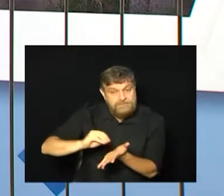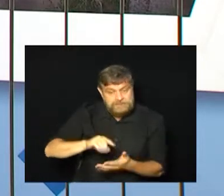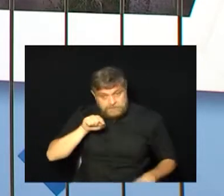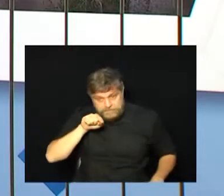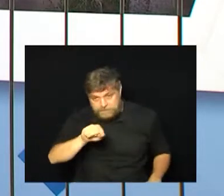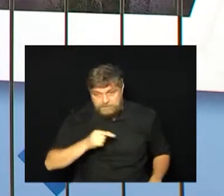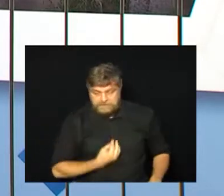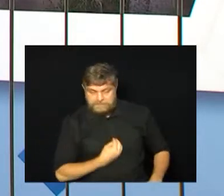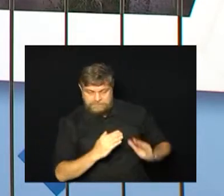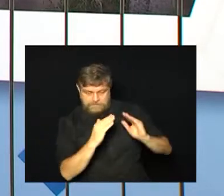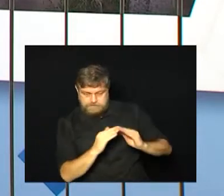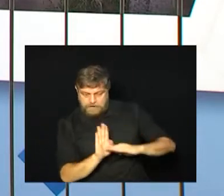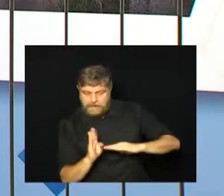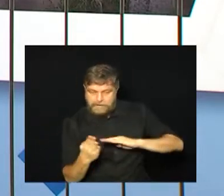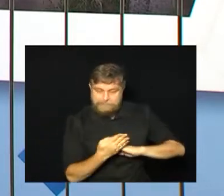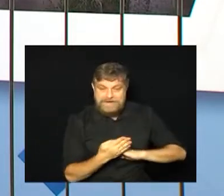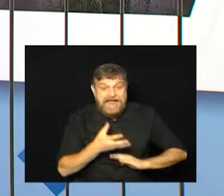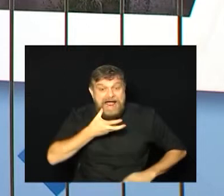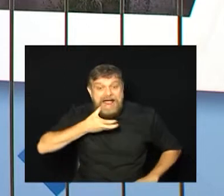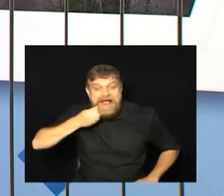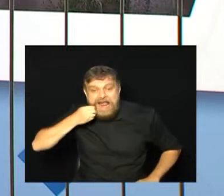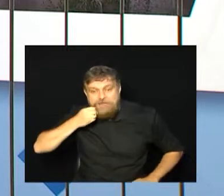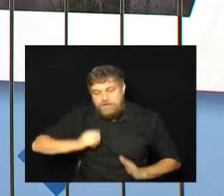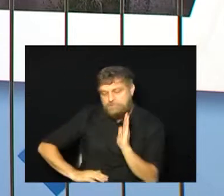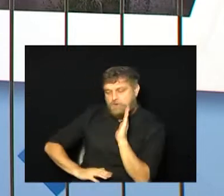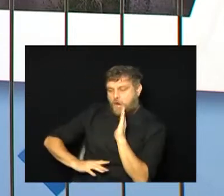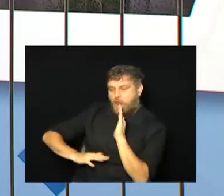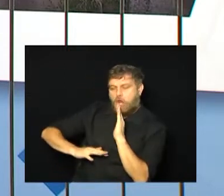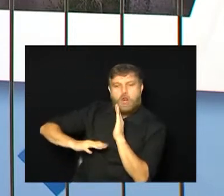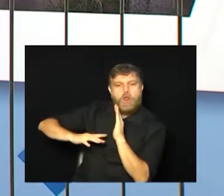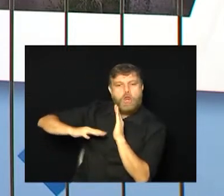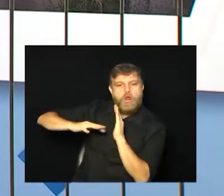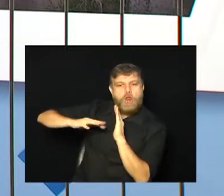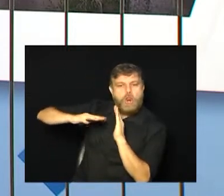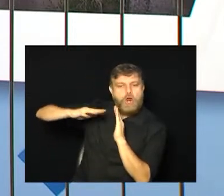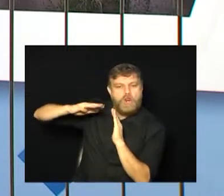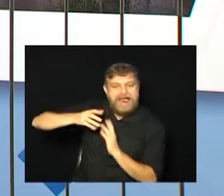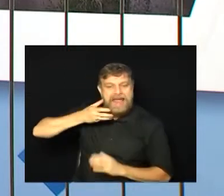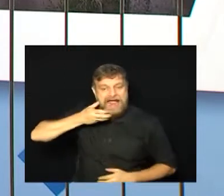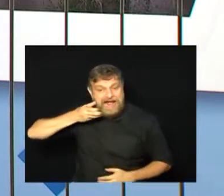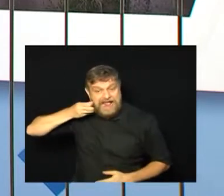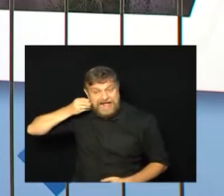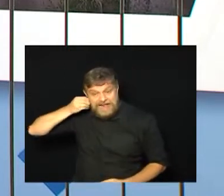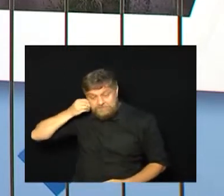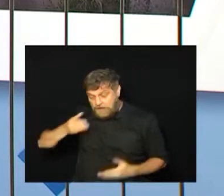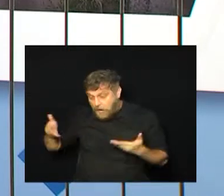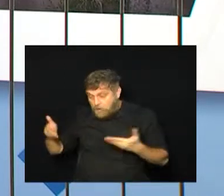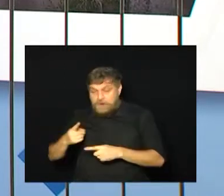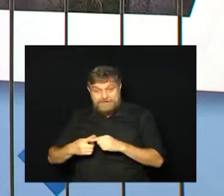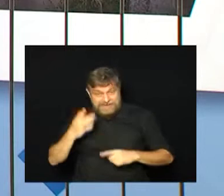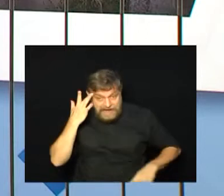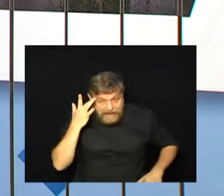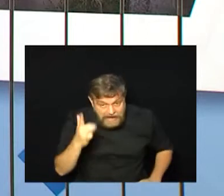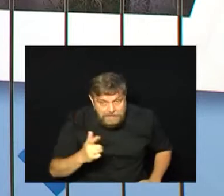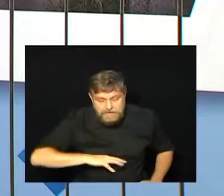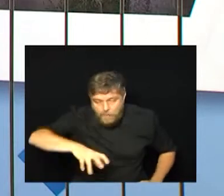mora nesses bairros, é bom já fazer o seu planejamento. Reserva aí, faça o seu estoque de água hoje, porque amanhã